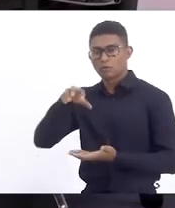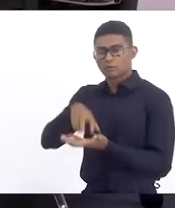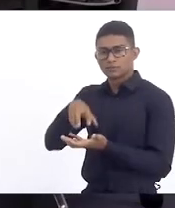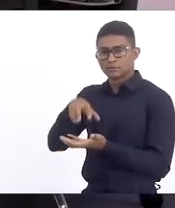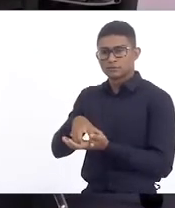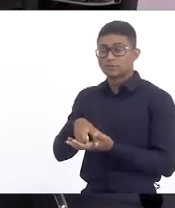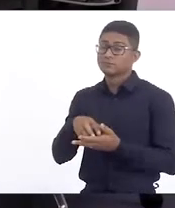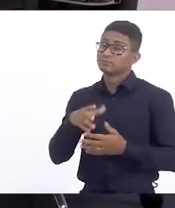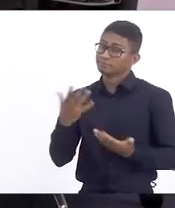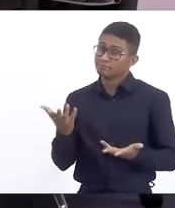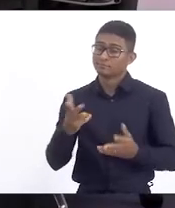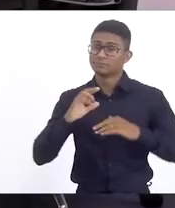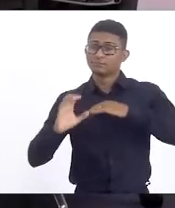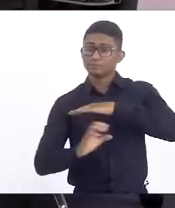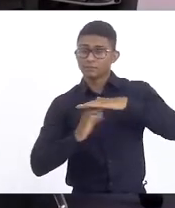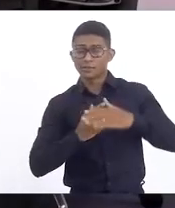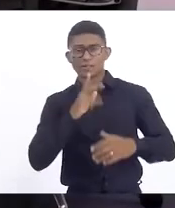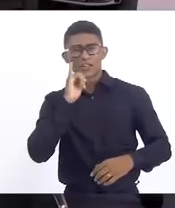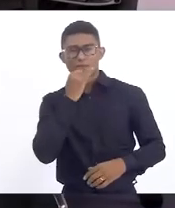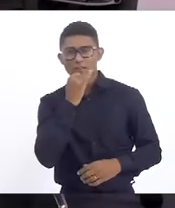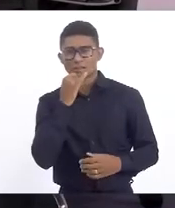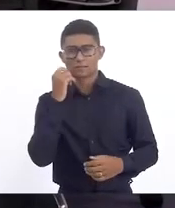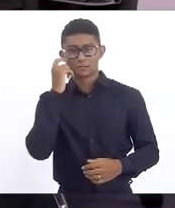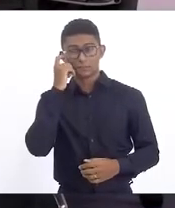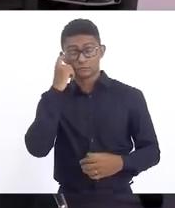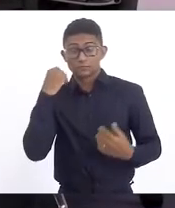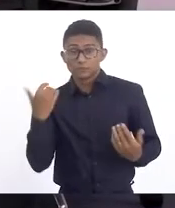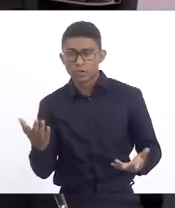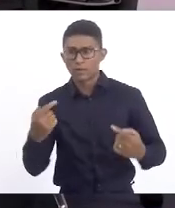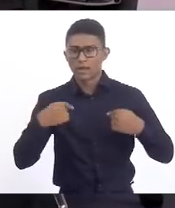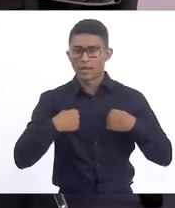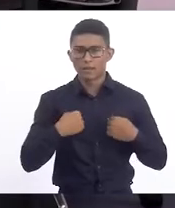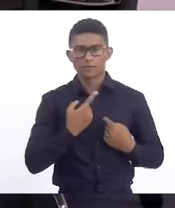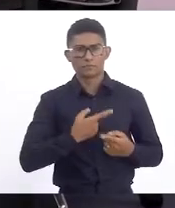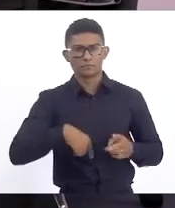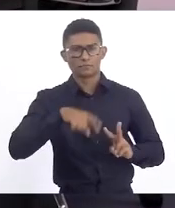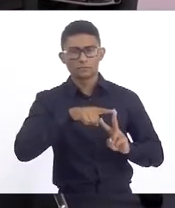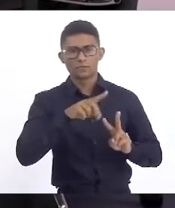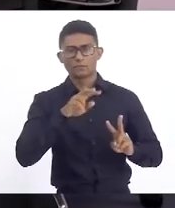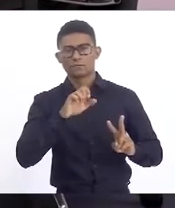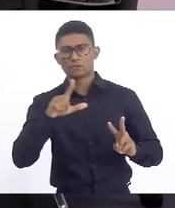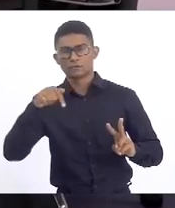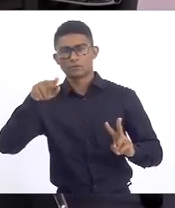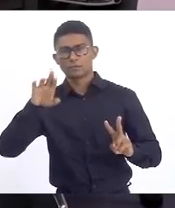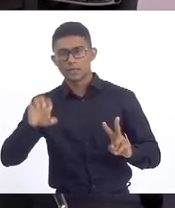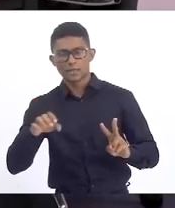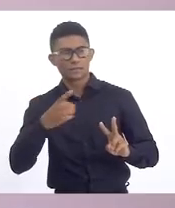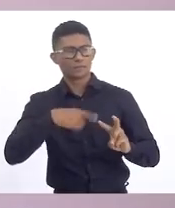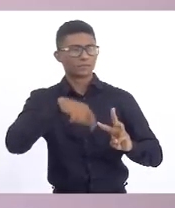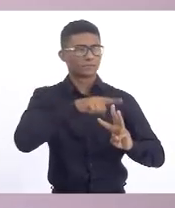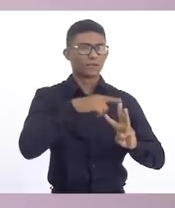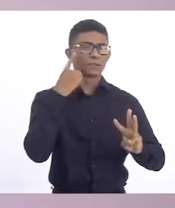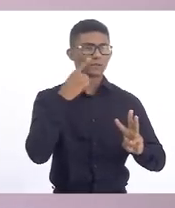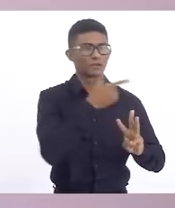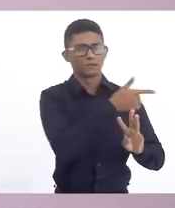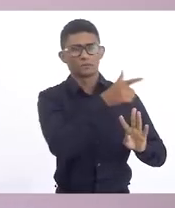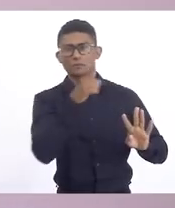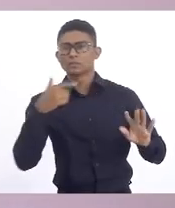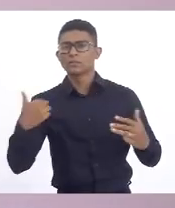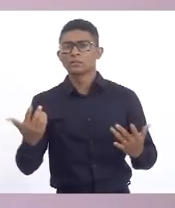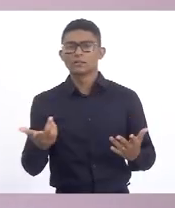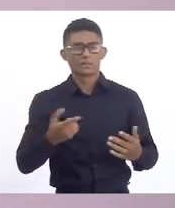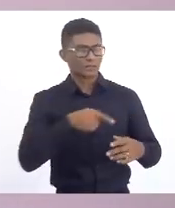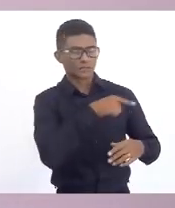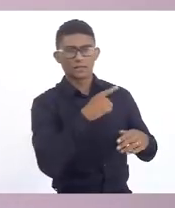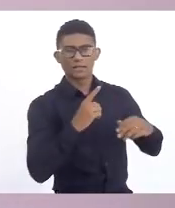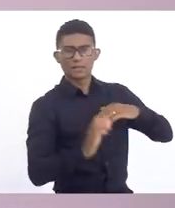que, infelizmente, que tanto por mim, Valdec, a maioria dos deputados dessa comissão, nós votamos contra a privatização da SEDAI, porque a